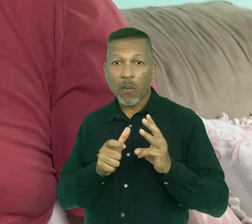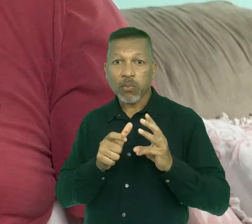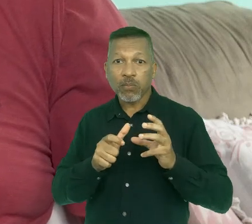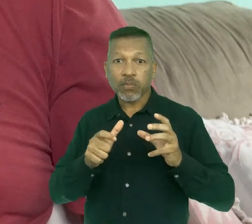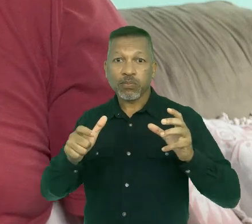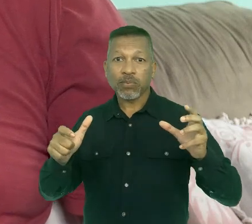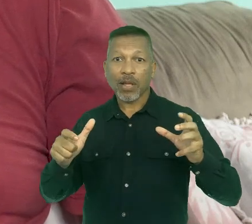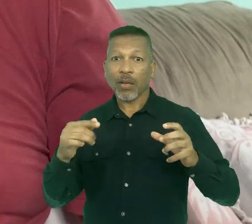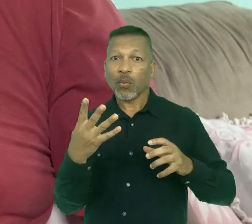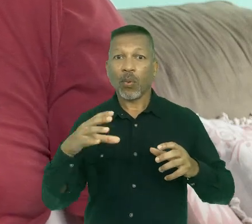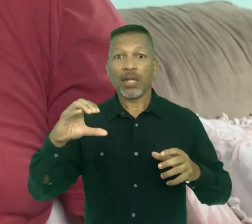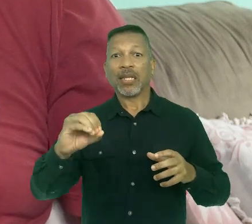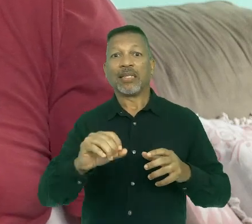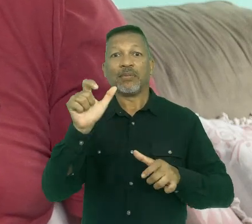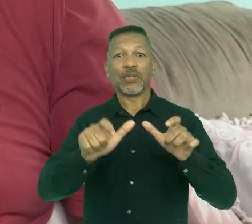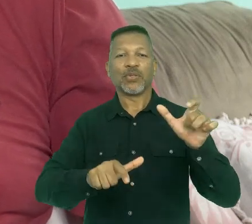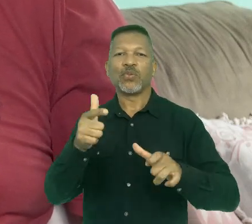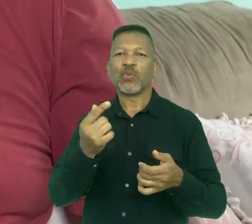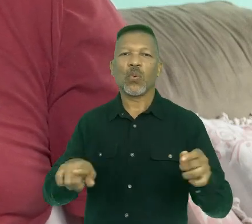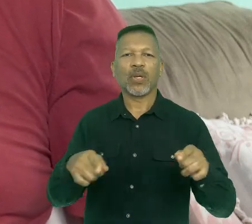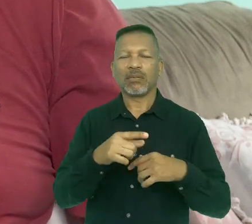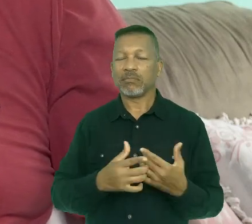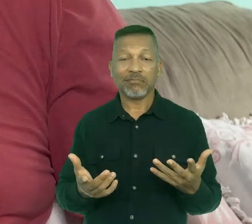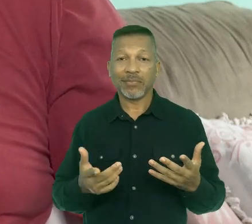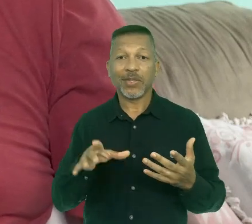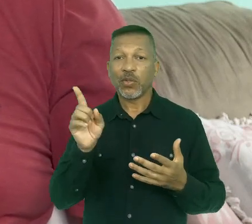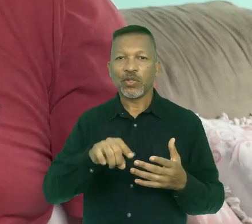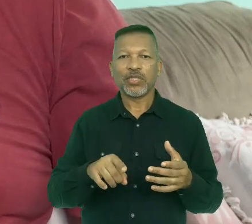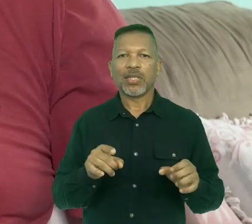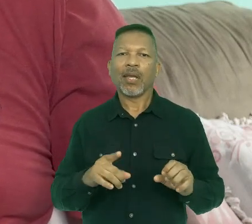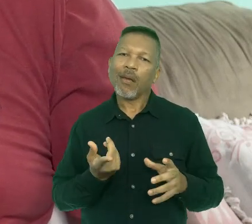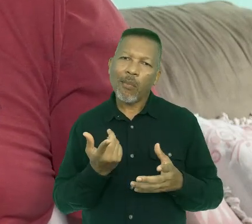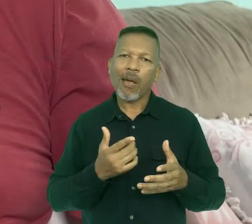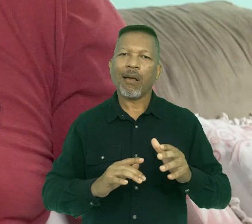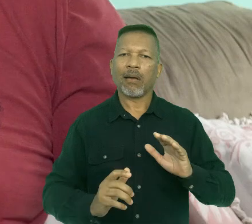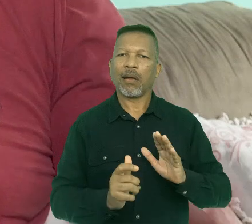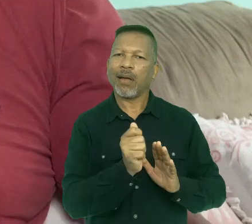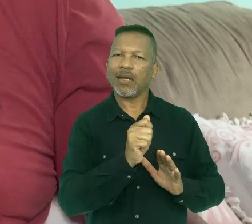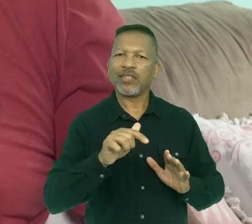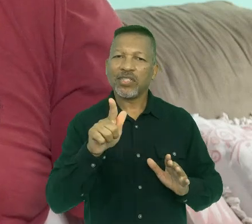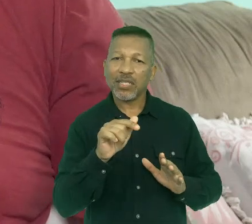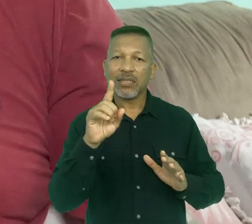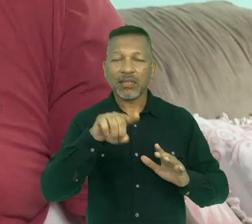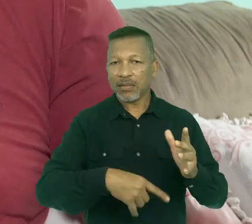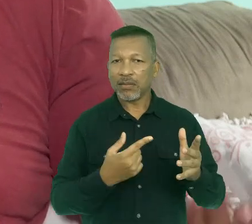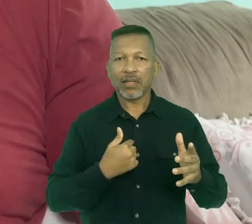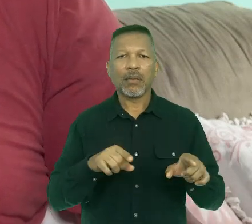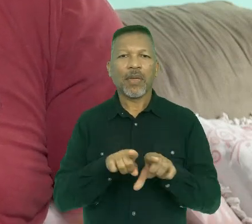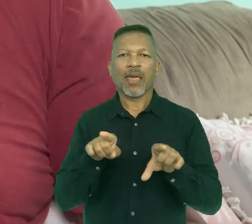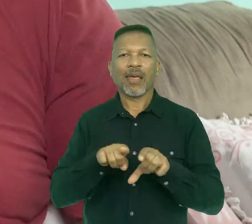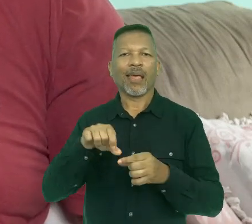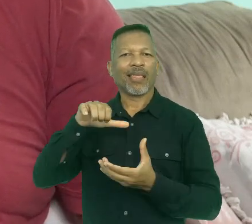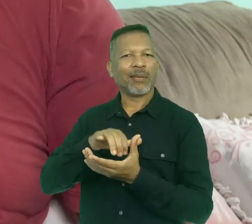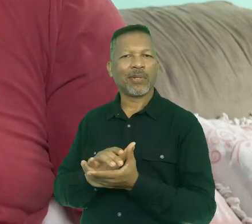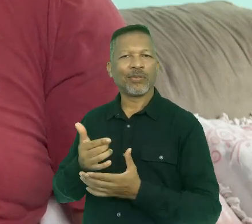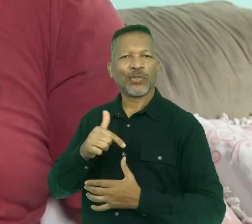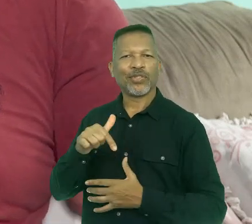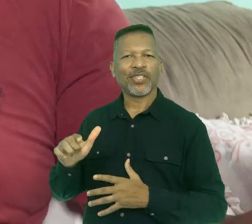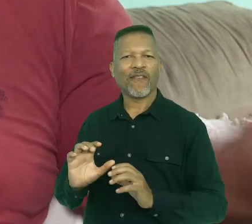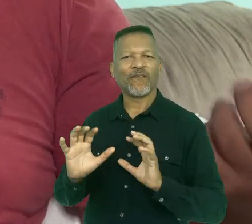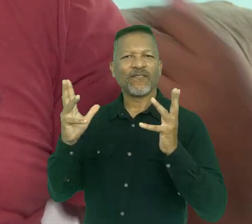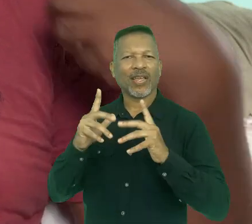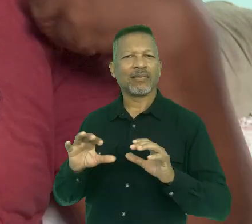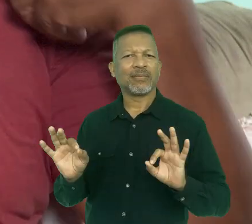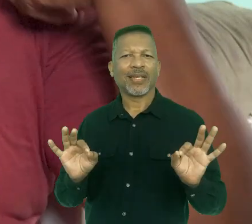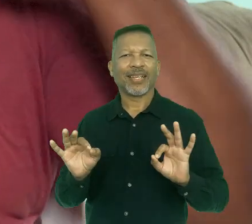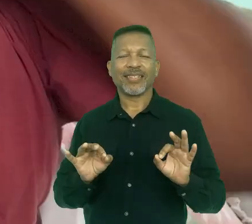foi crescendo, aos poucos já eram 40 músicos, não tinha agência de músicos aqui ainda, igual tem várias hoje, não tinha cerimoniais de casamento, para